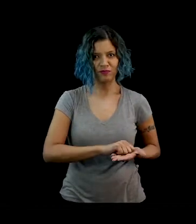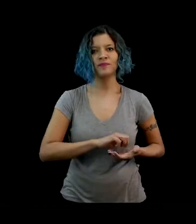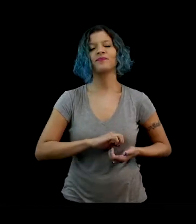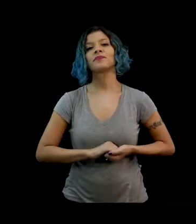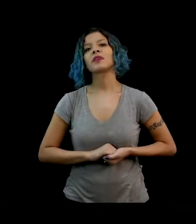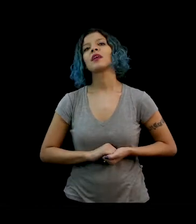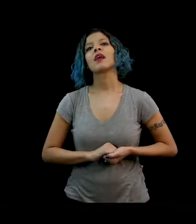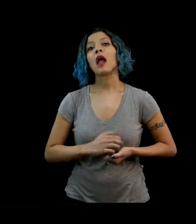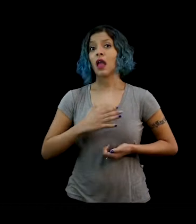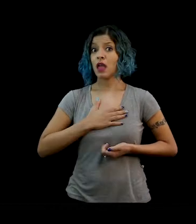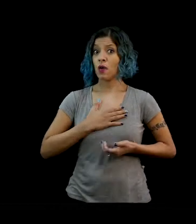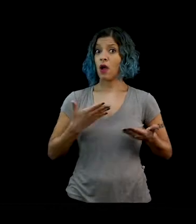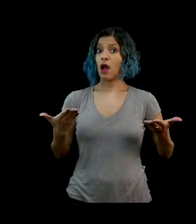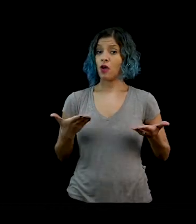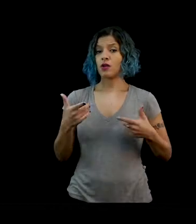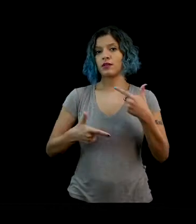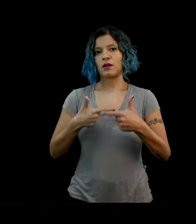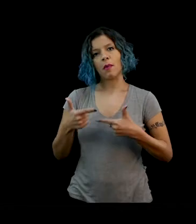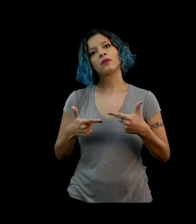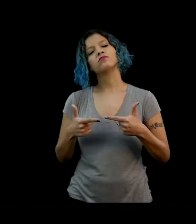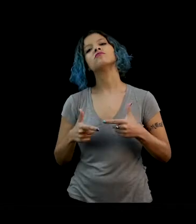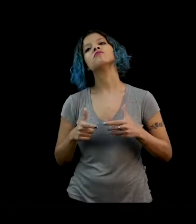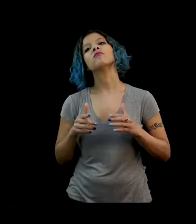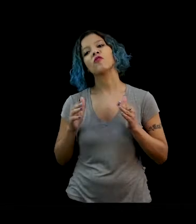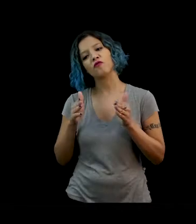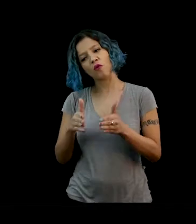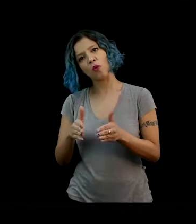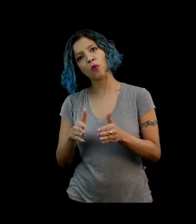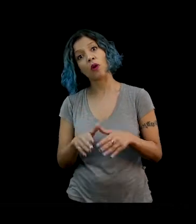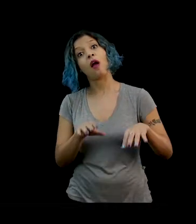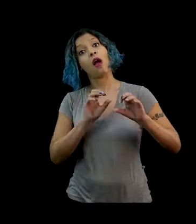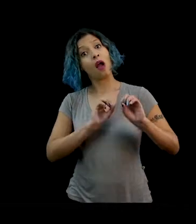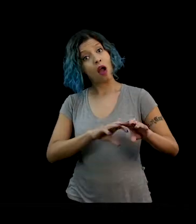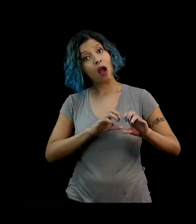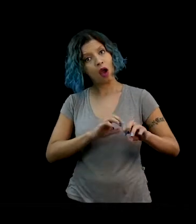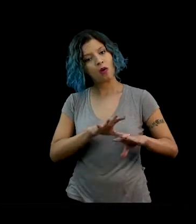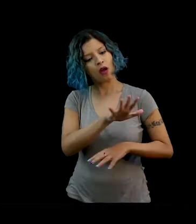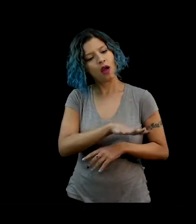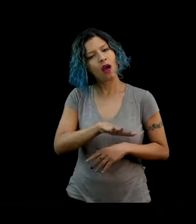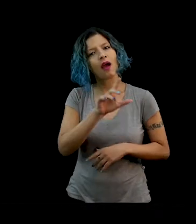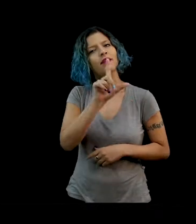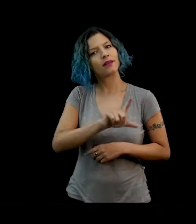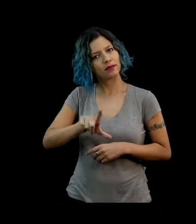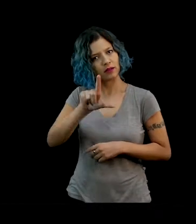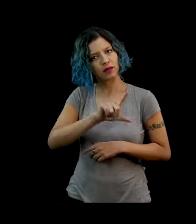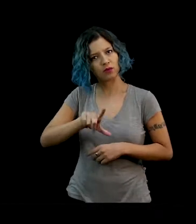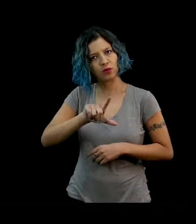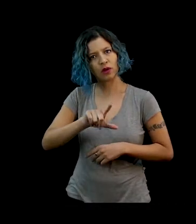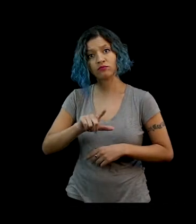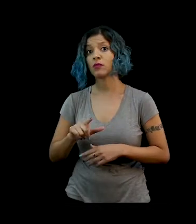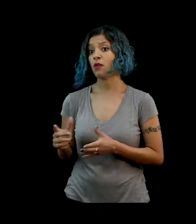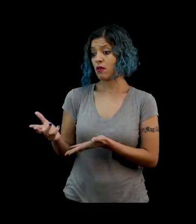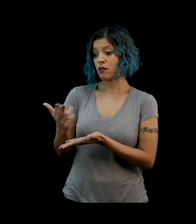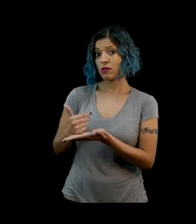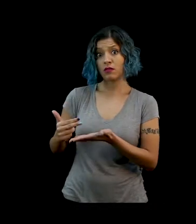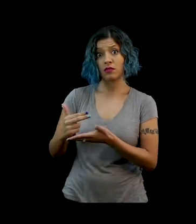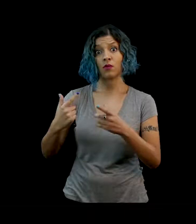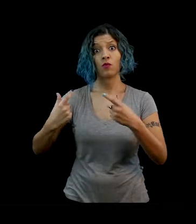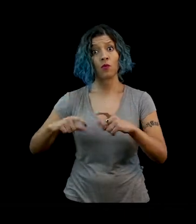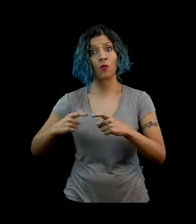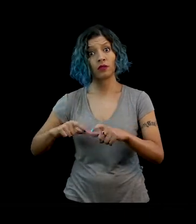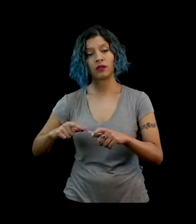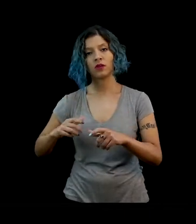em da aula porque eu sou também da área de Literatura e produzir quadrinhos de forma